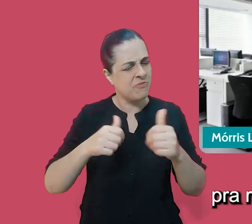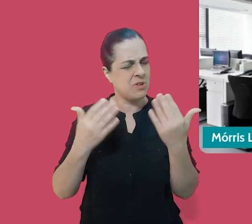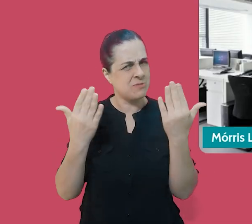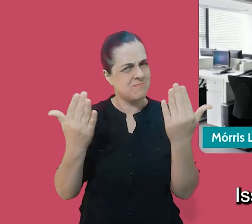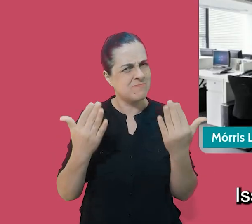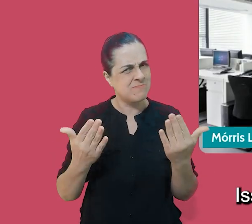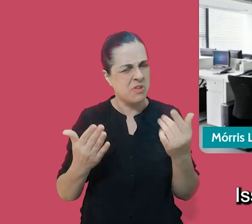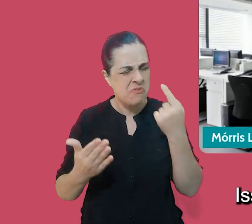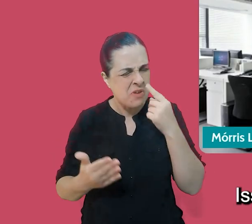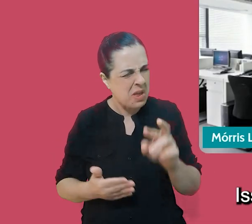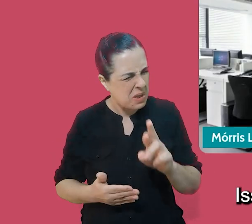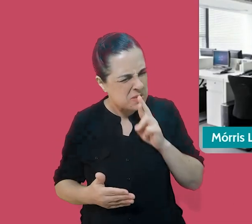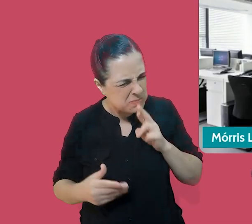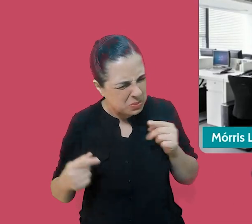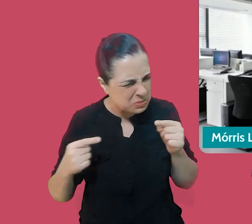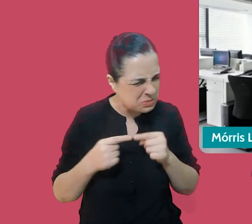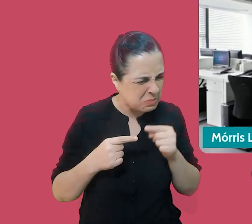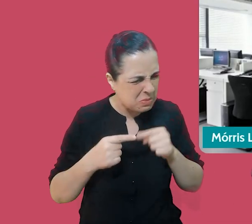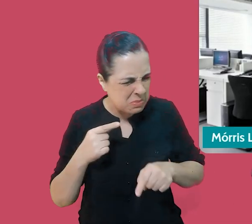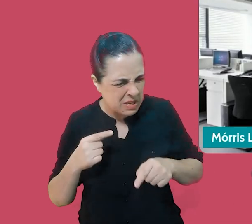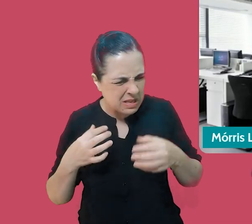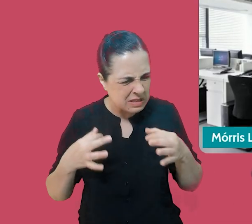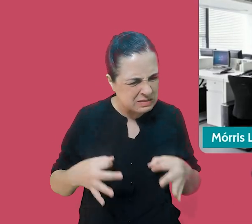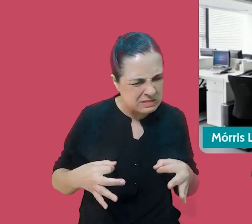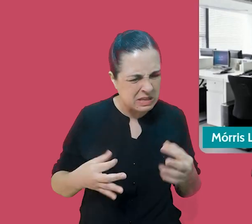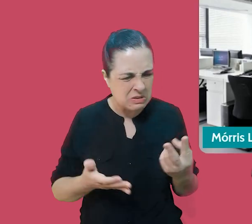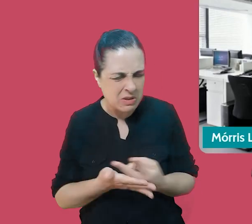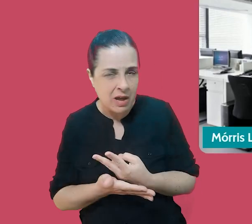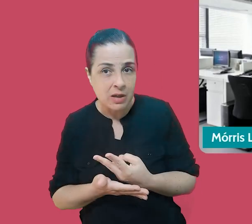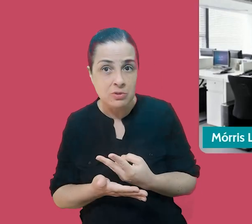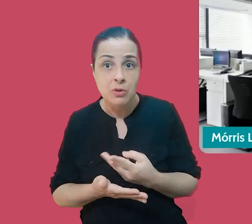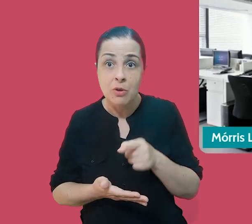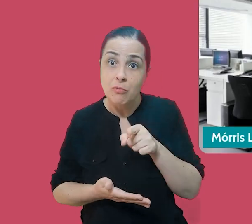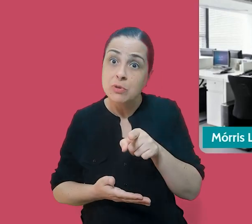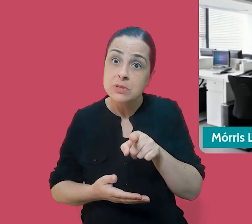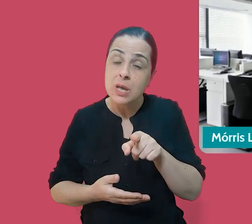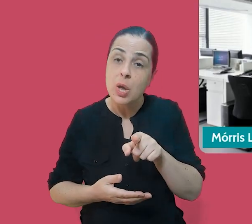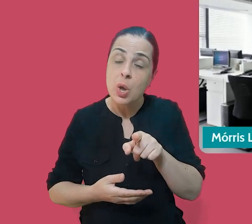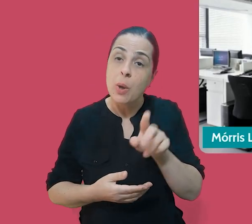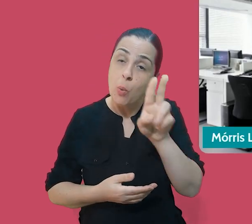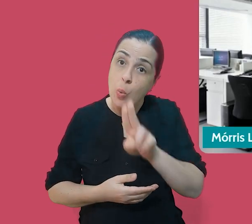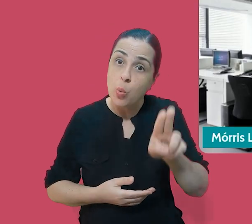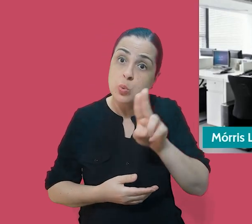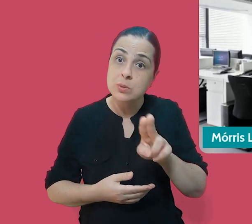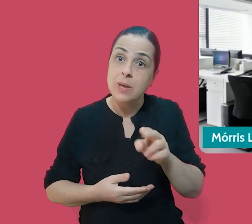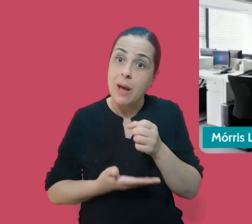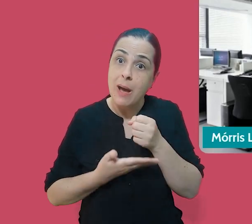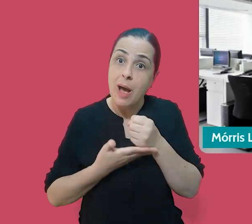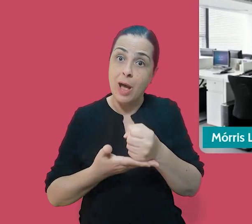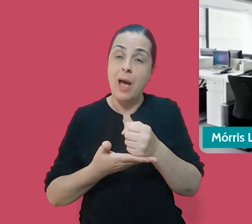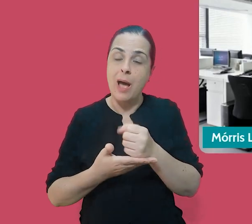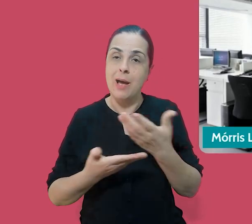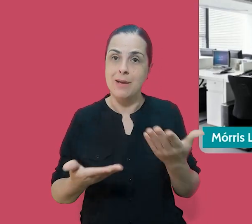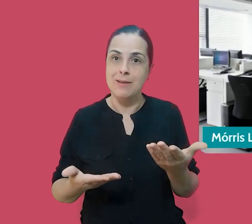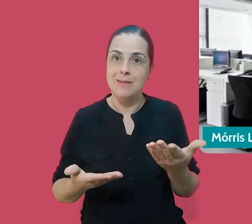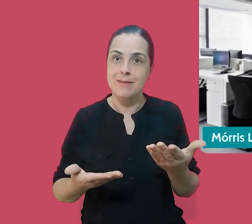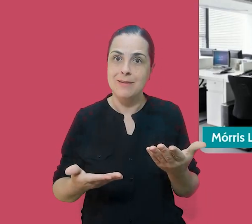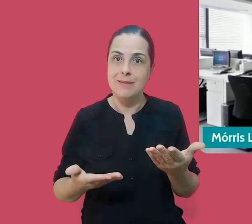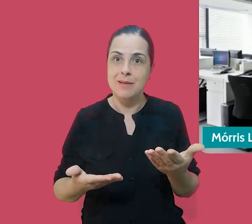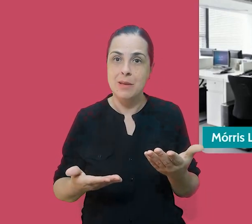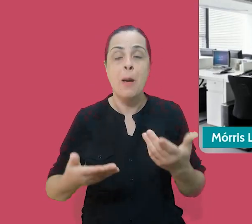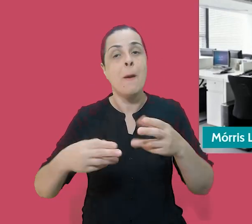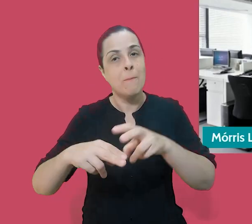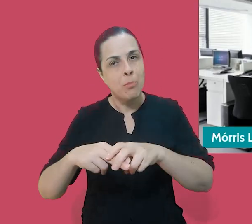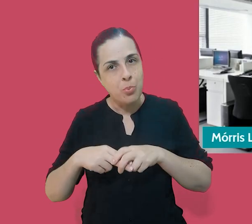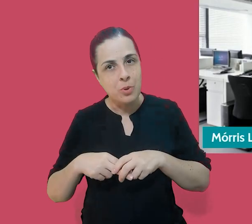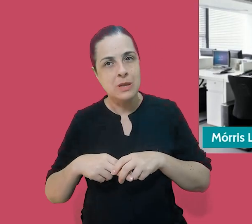te responde. Isso é um grande diferencial que as pessoas têm que usar a seu favor, né? Então, ter essa atitude de lifelong